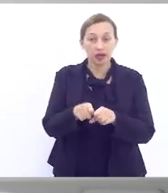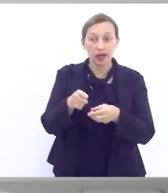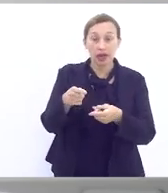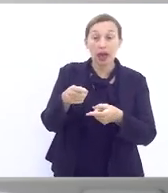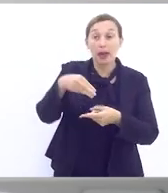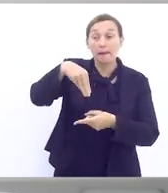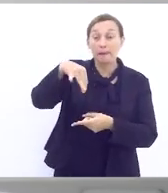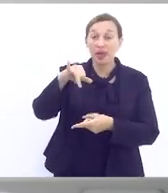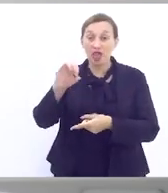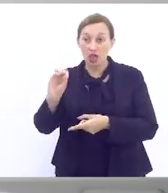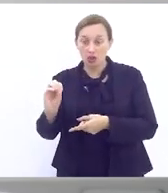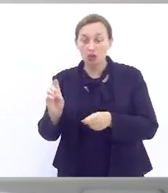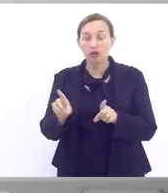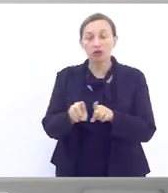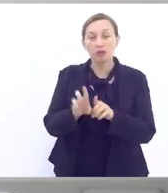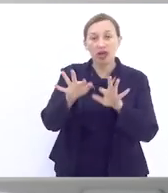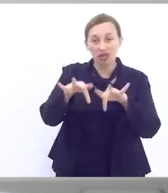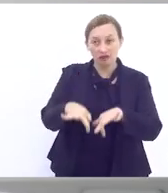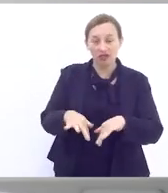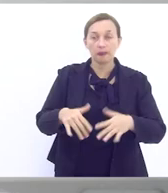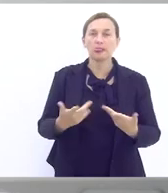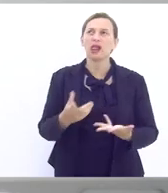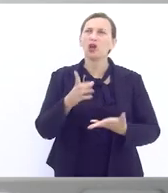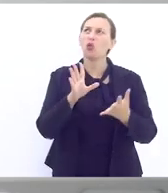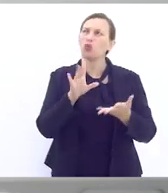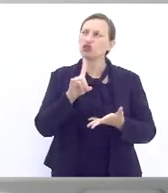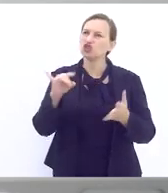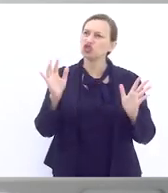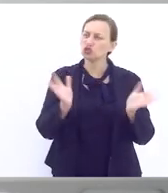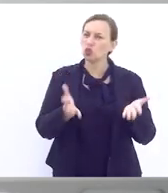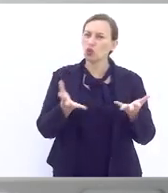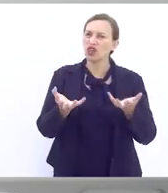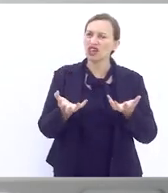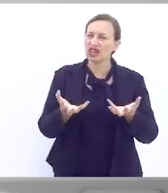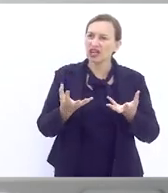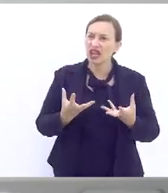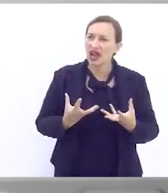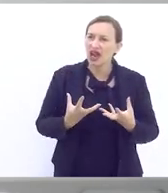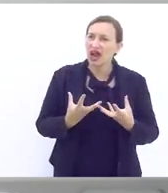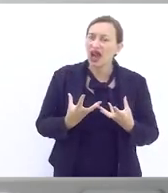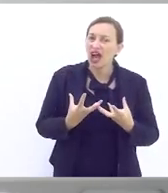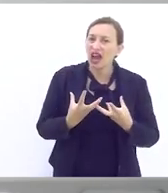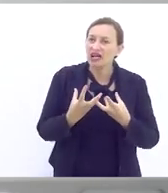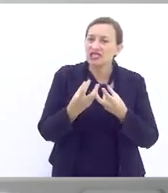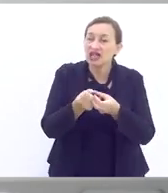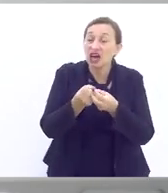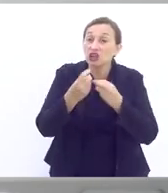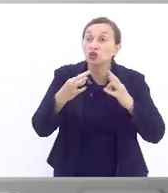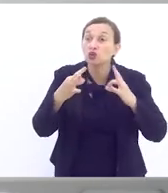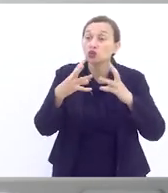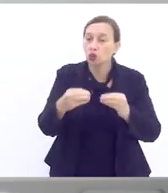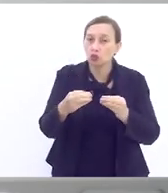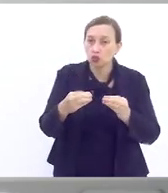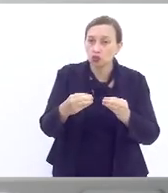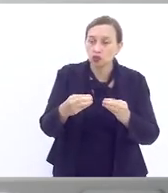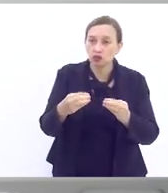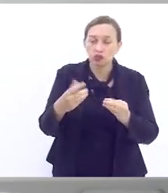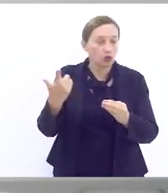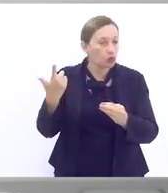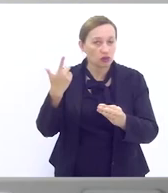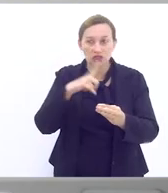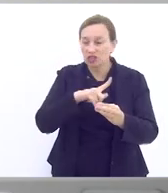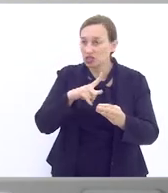adianta no dia de hoje a gente querer abraçar todas as demandas que Não chegaremos a lugar